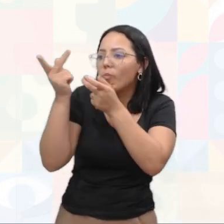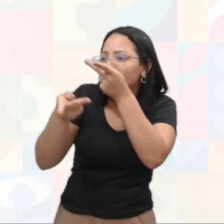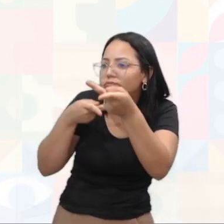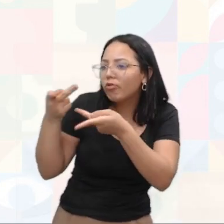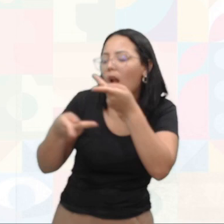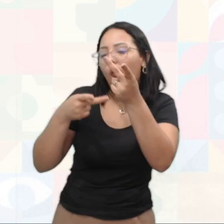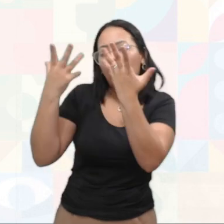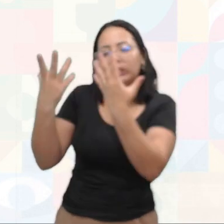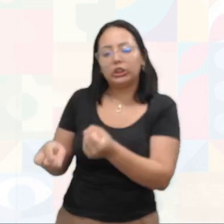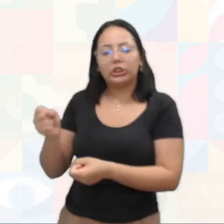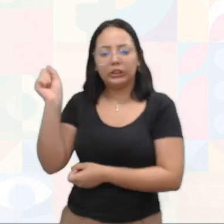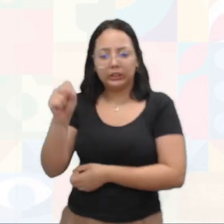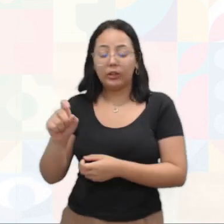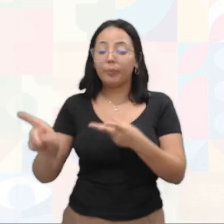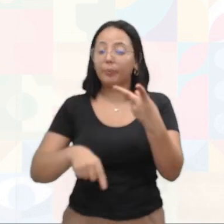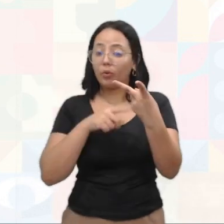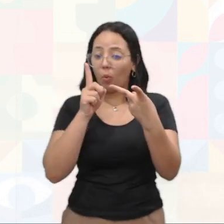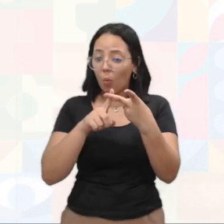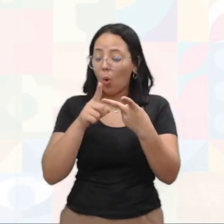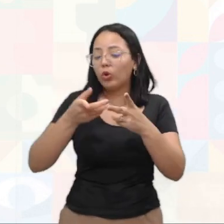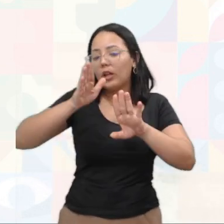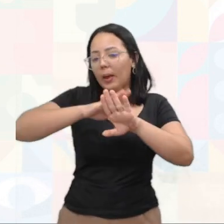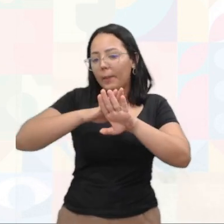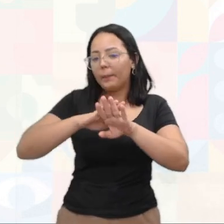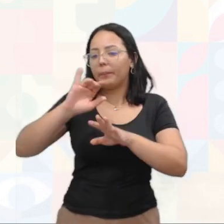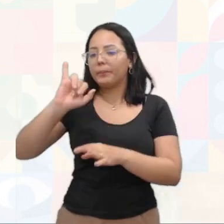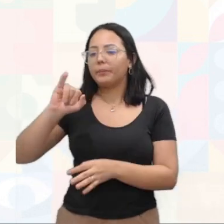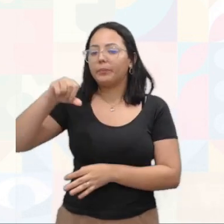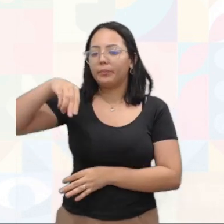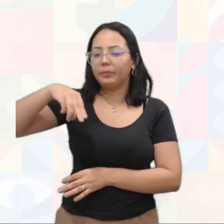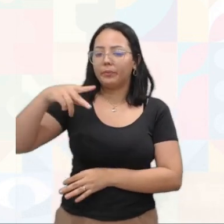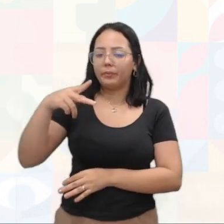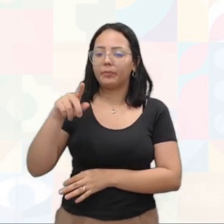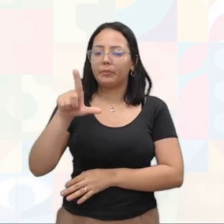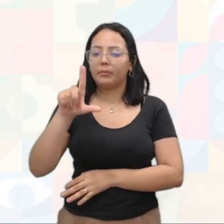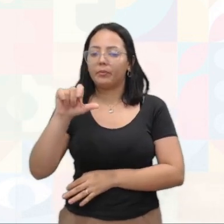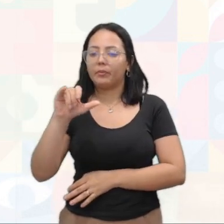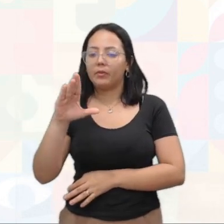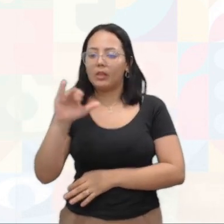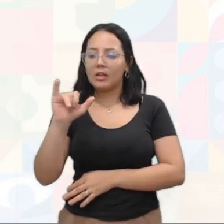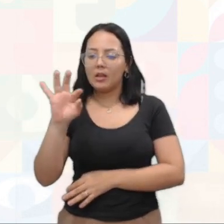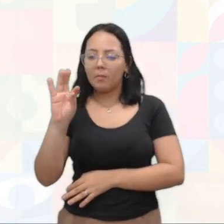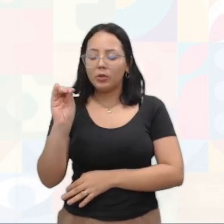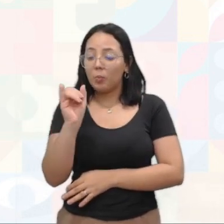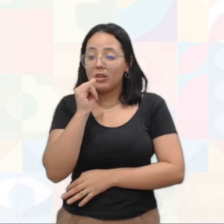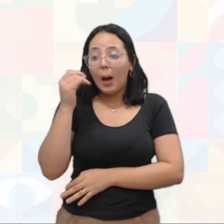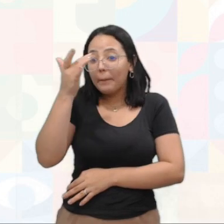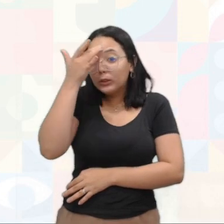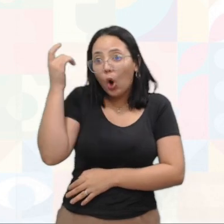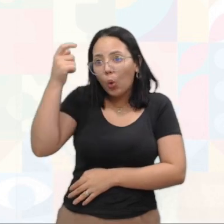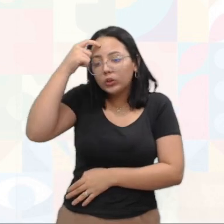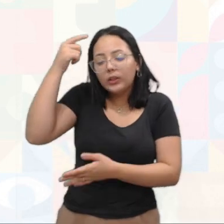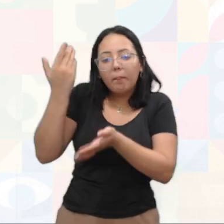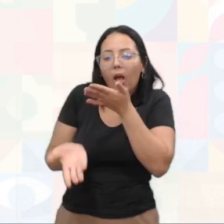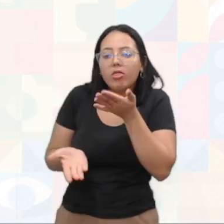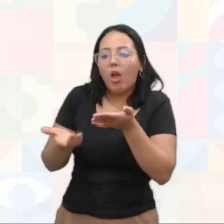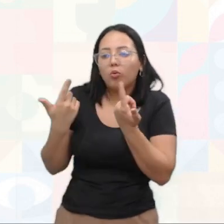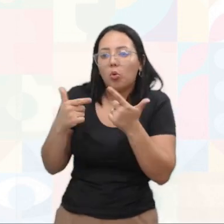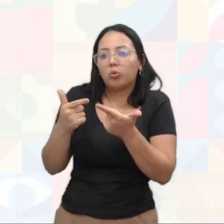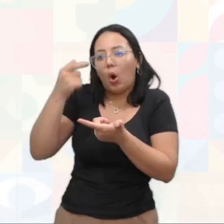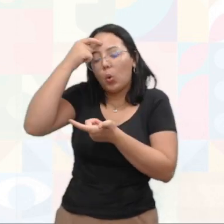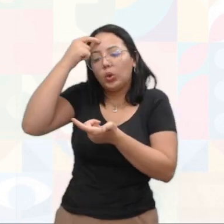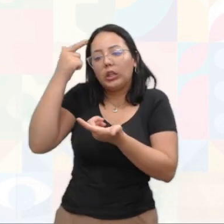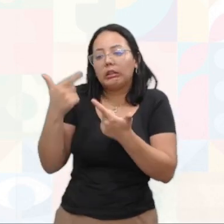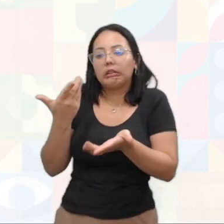atendida. O consentimento implícito, ele ocorre quando a vítima estiver inconsciente. Ela está inconsciente, a